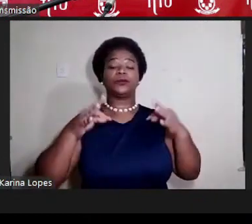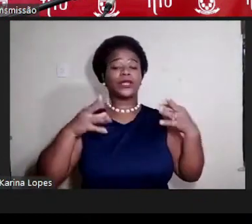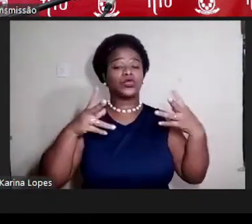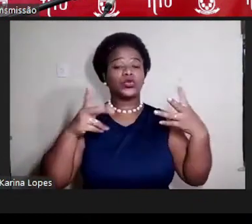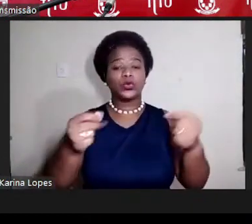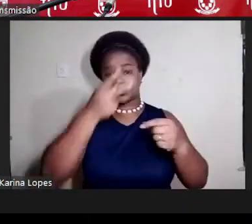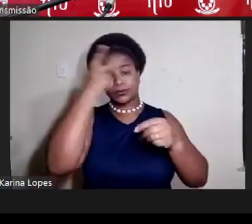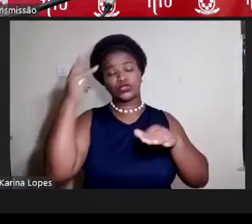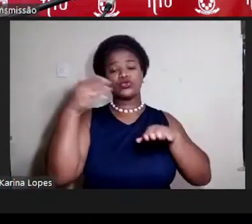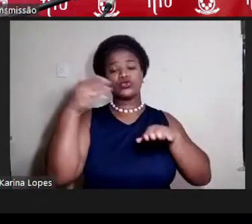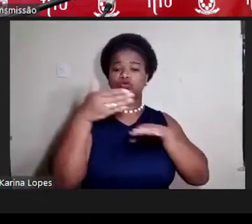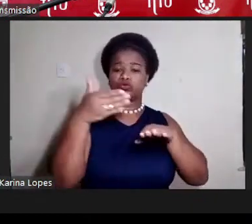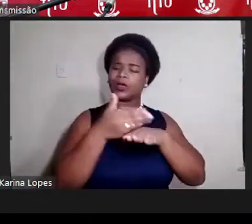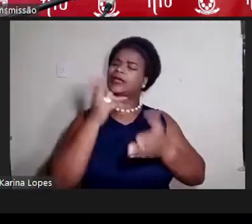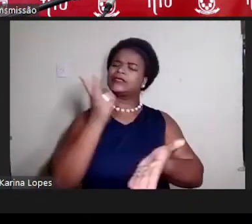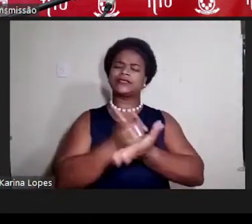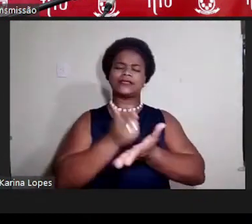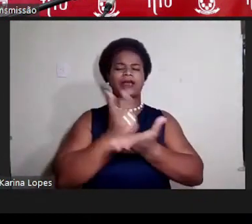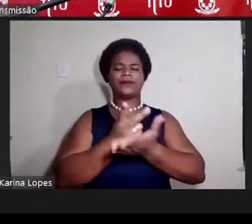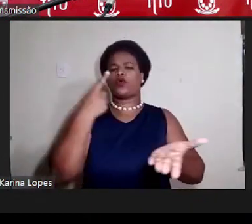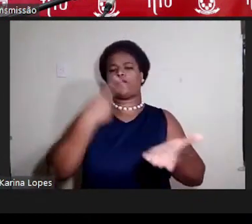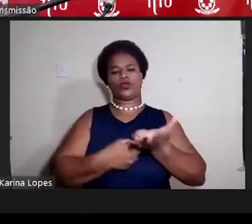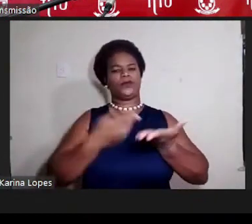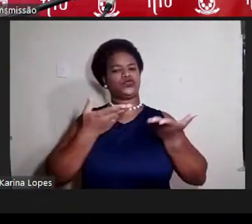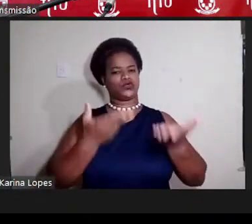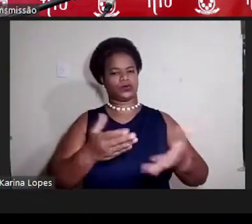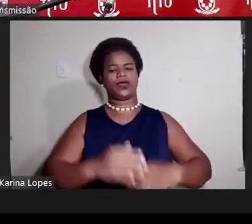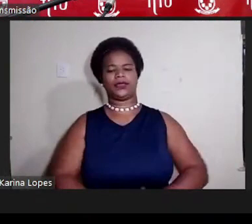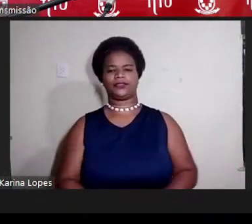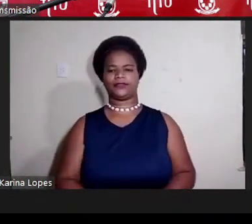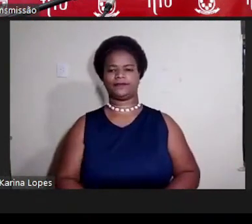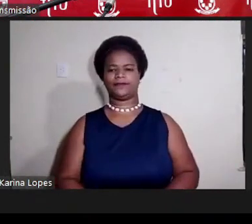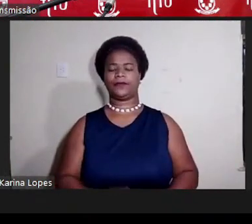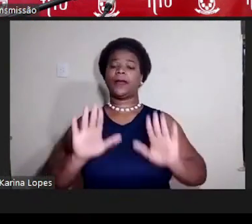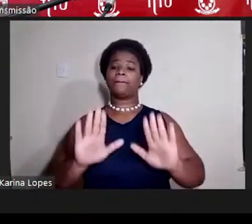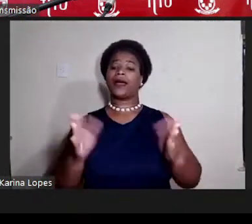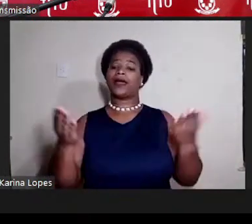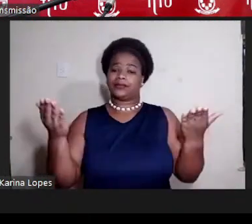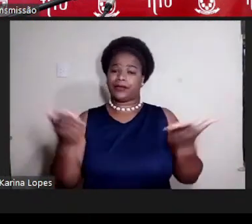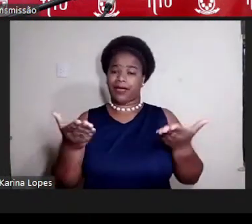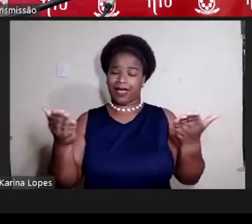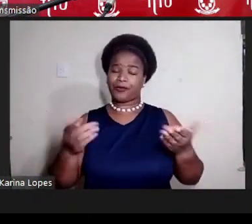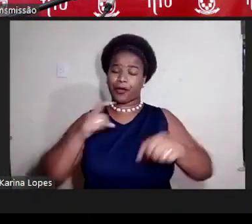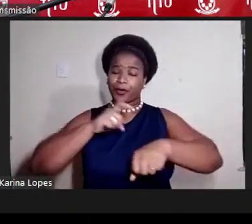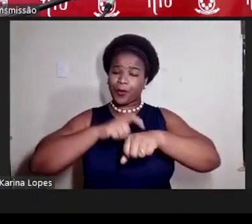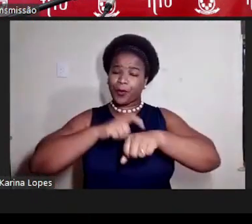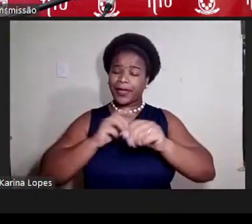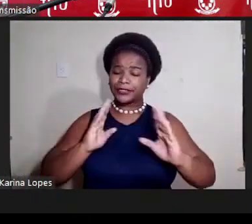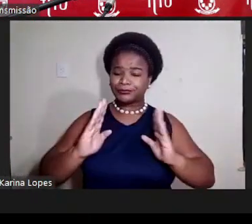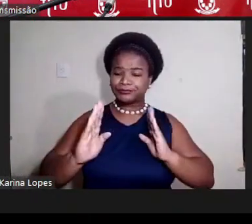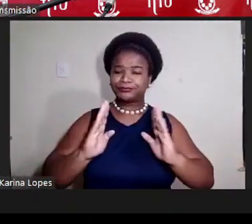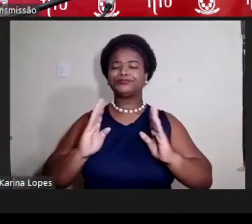esse foi o nosso compromisso. Mas os tempos atuais extrapolaram